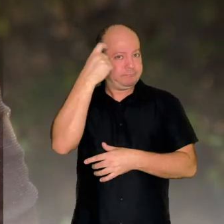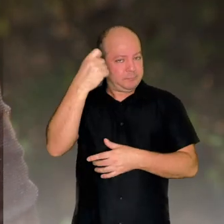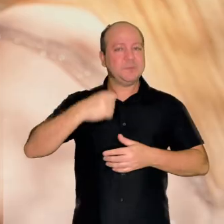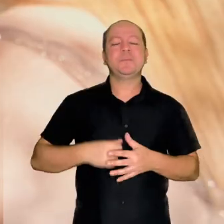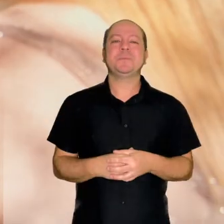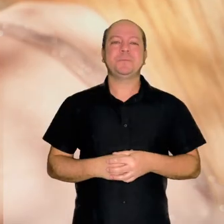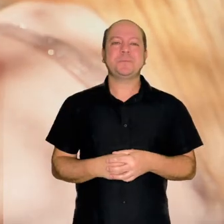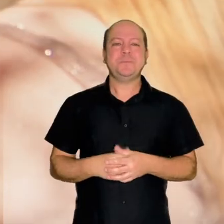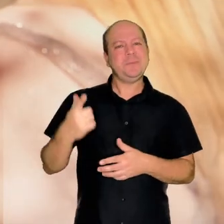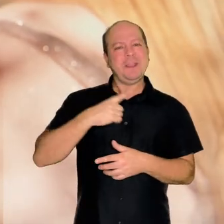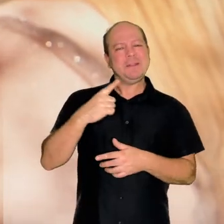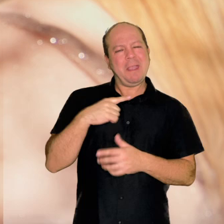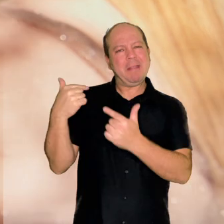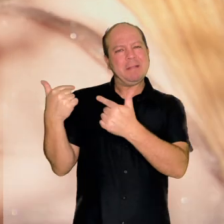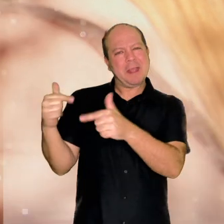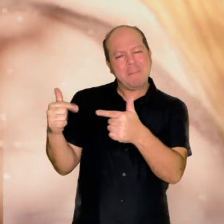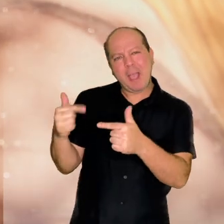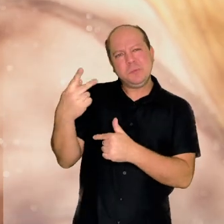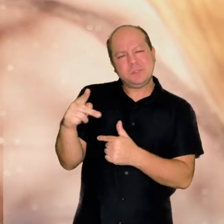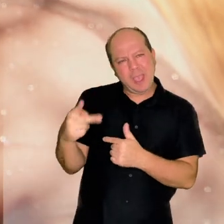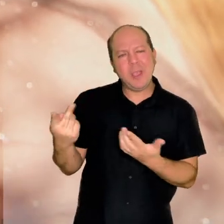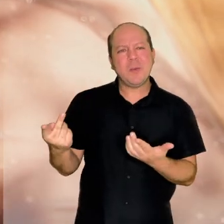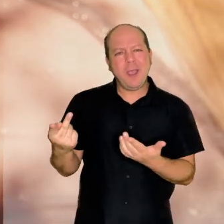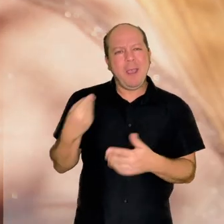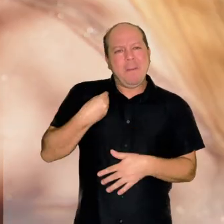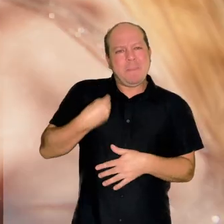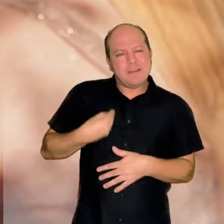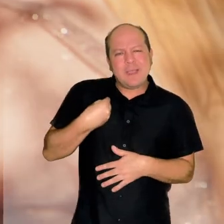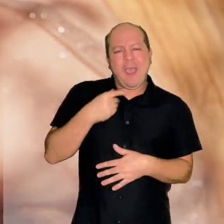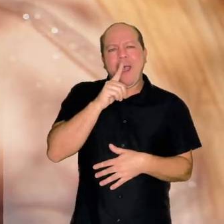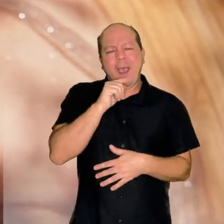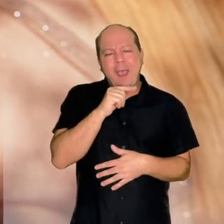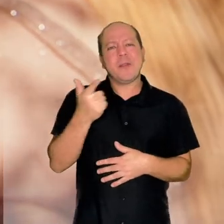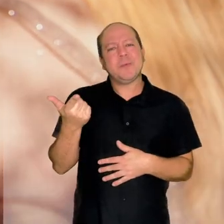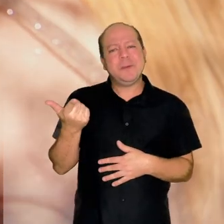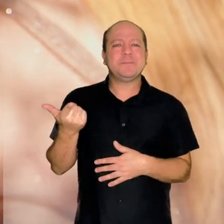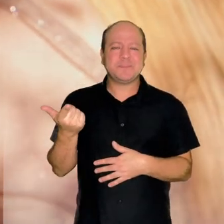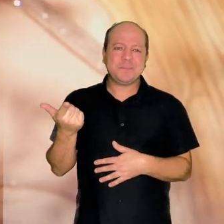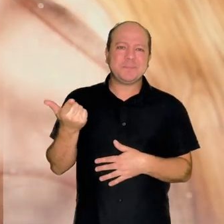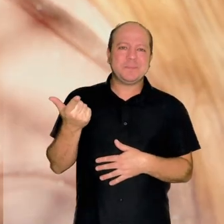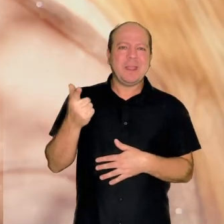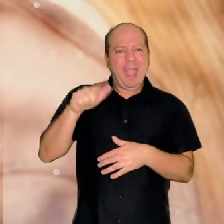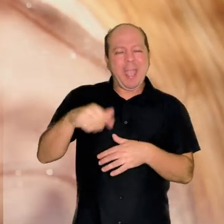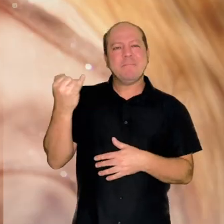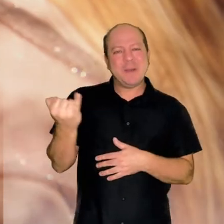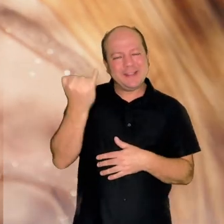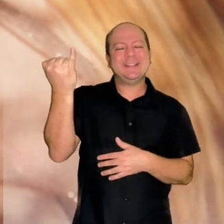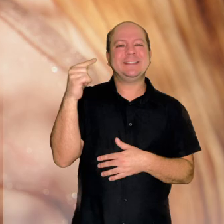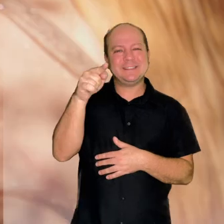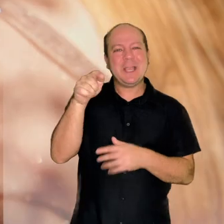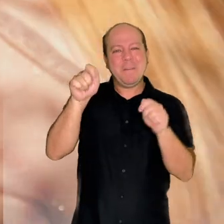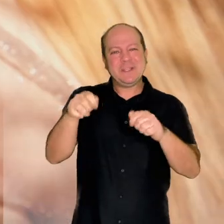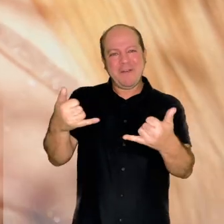você usar. Gabriela, tem algum trabalho ou trabalhos seus onde essa presença da água seja importante,